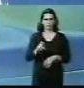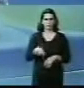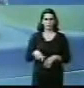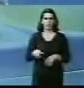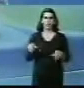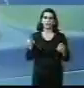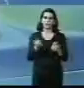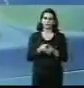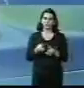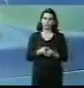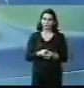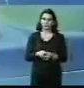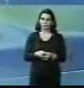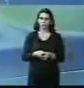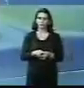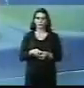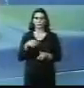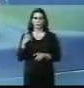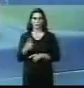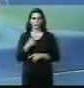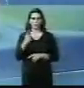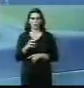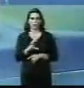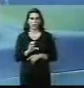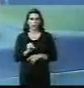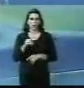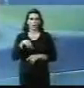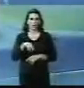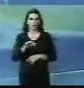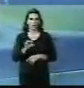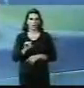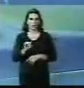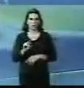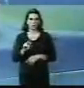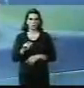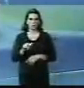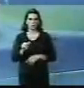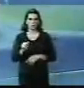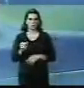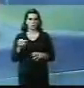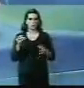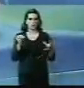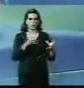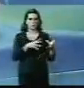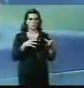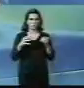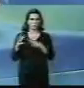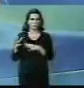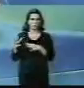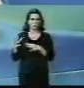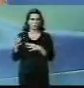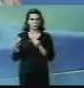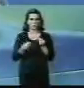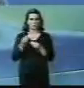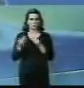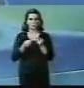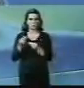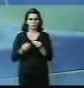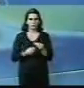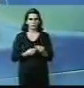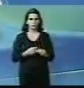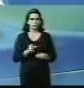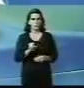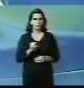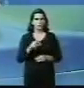de configuração. A gente tem que observar bem parâmetros na configuração de um servidor, seja, por exemplo, do